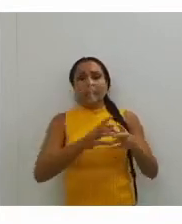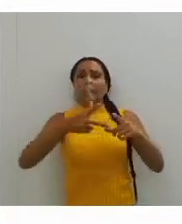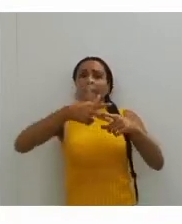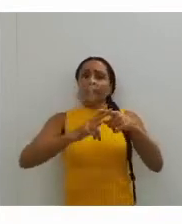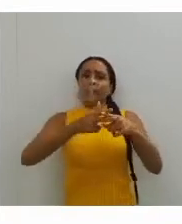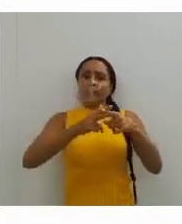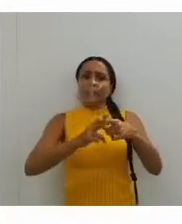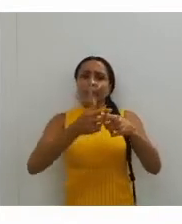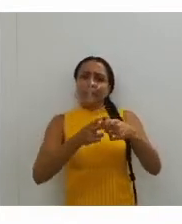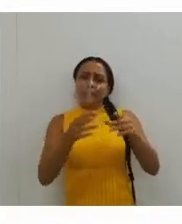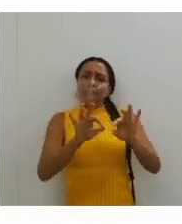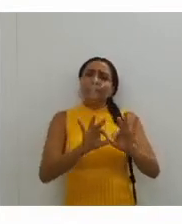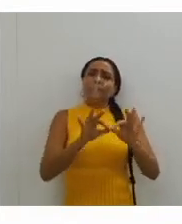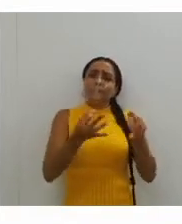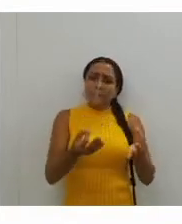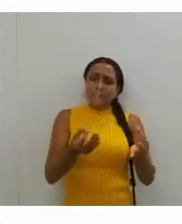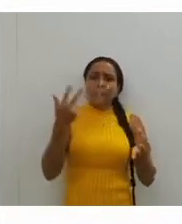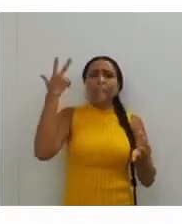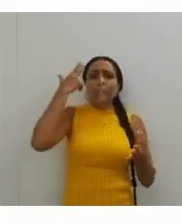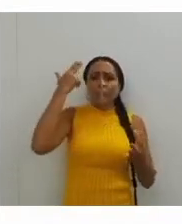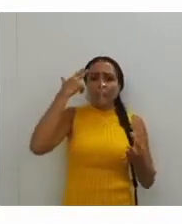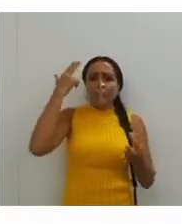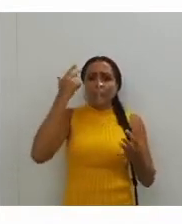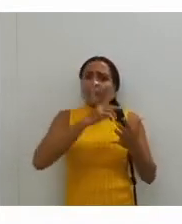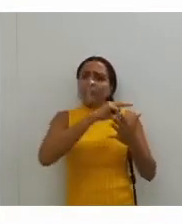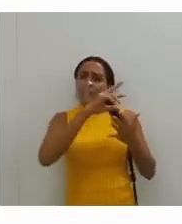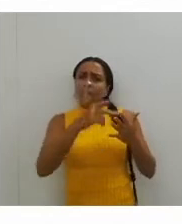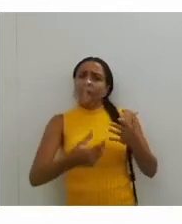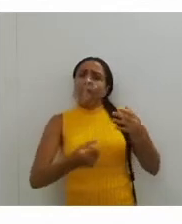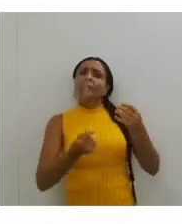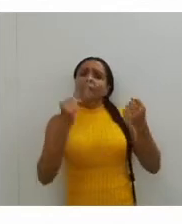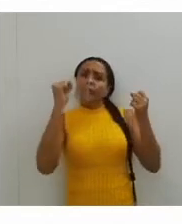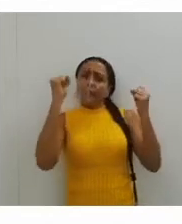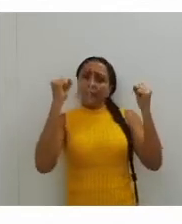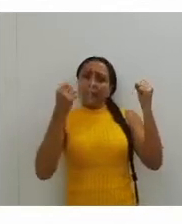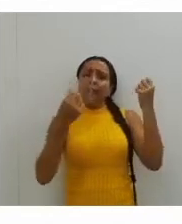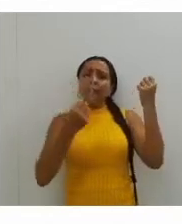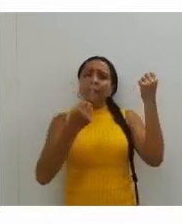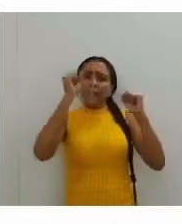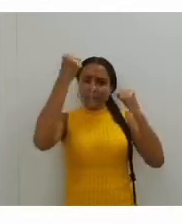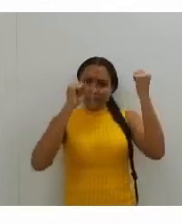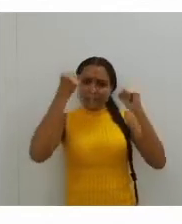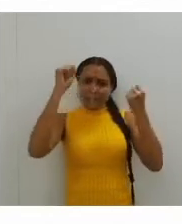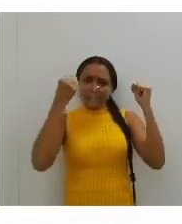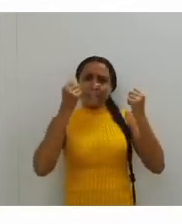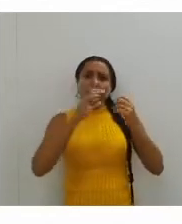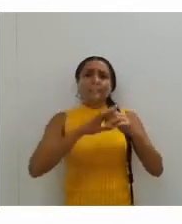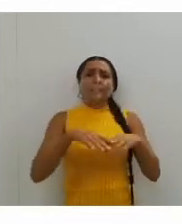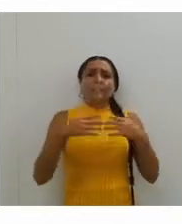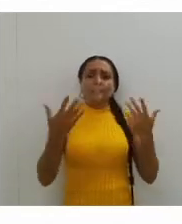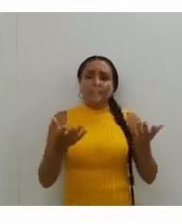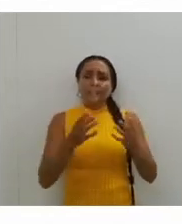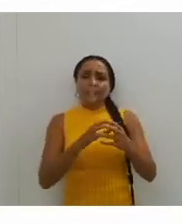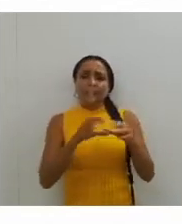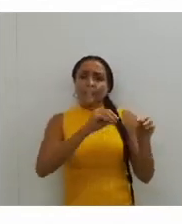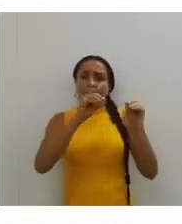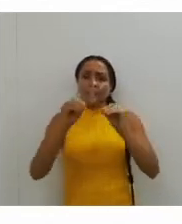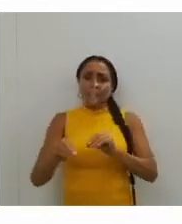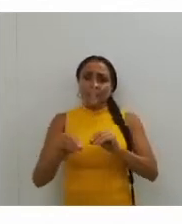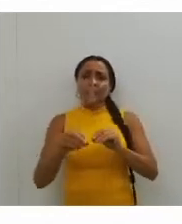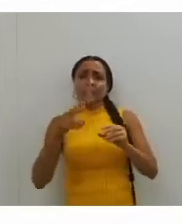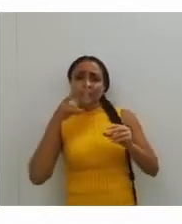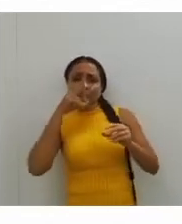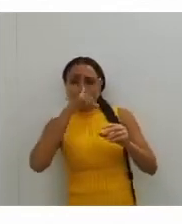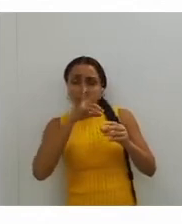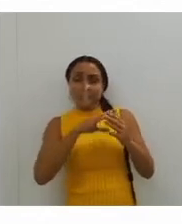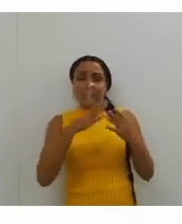mecânica muito comum a diversas máquinas, utilizada para transferir força. Se liga nisso,